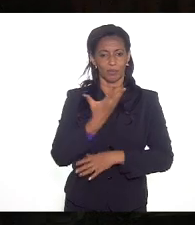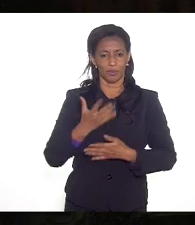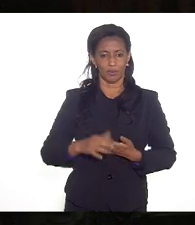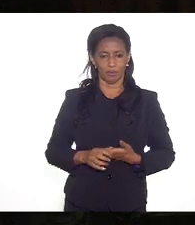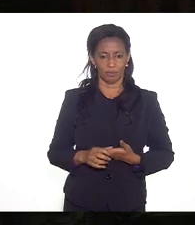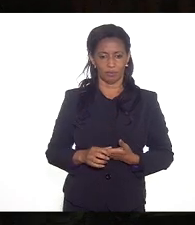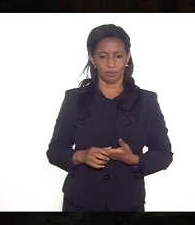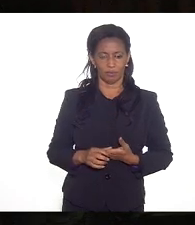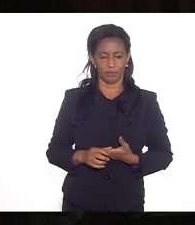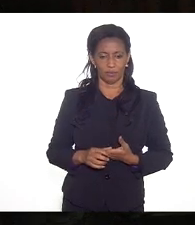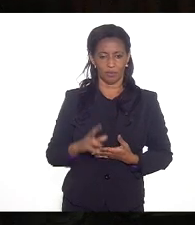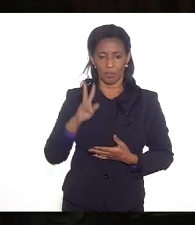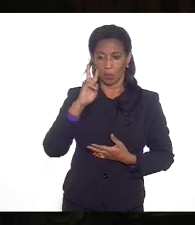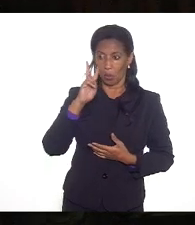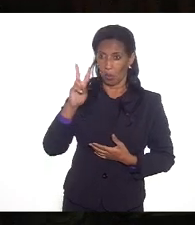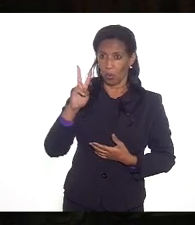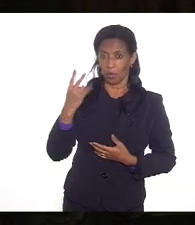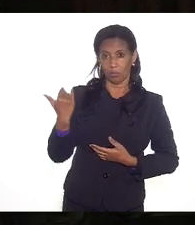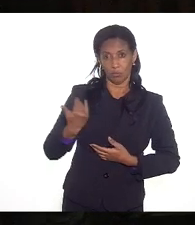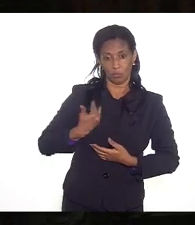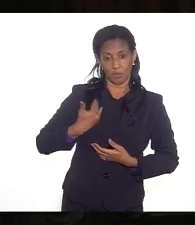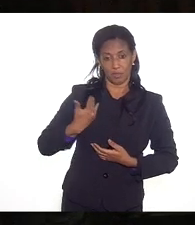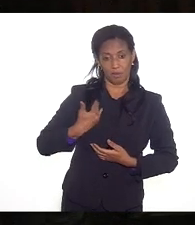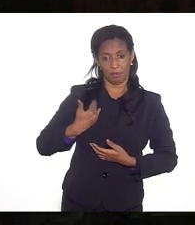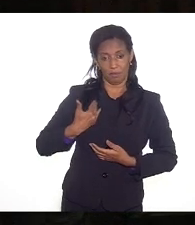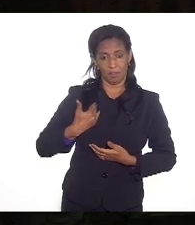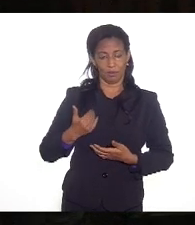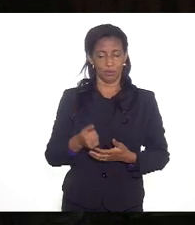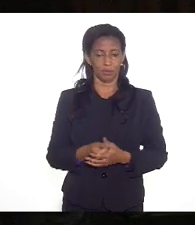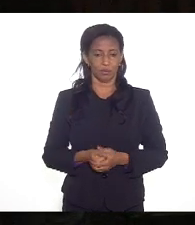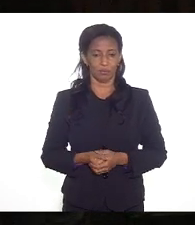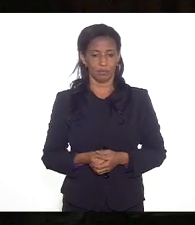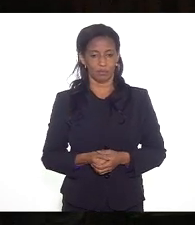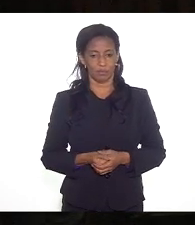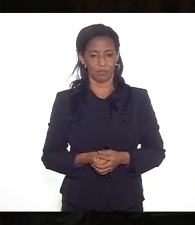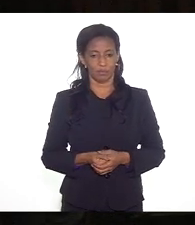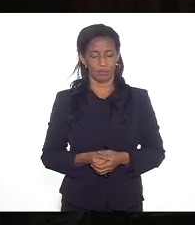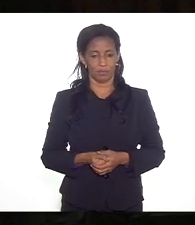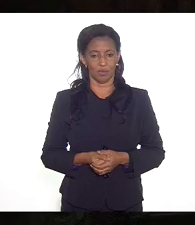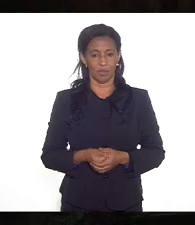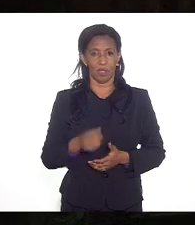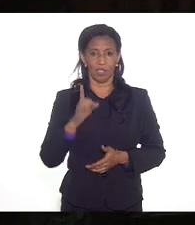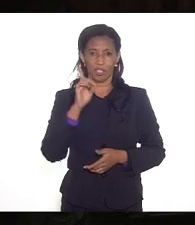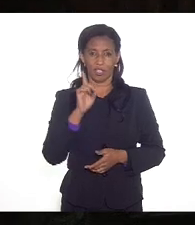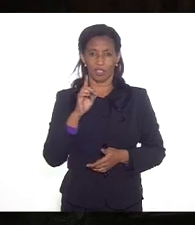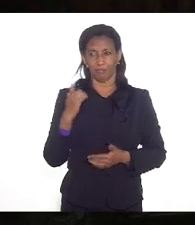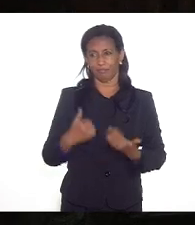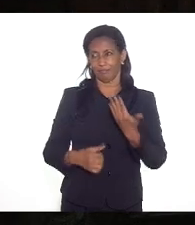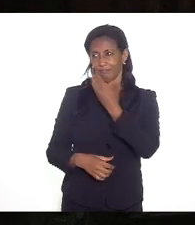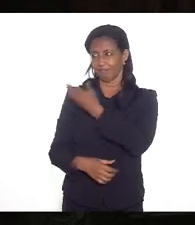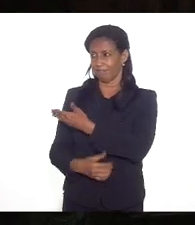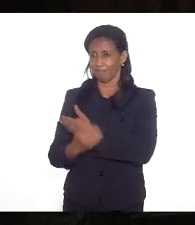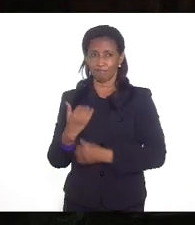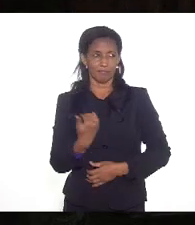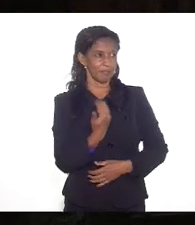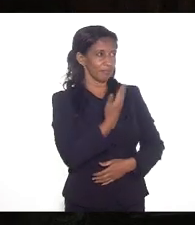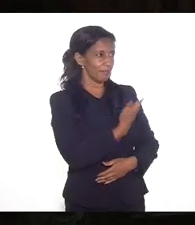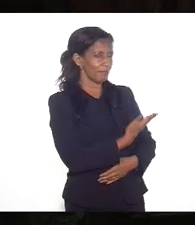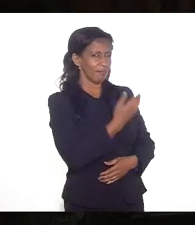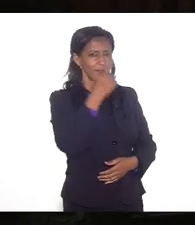eu olhei aí para os meus amigos a flagrei do lado esquerdo e